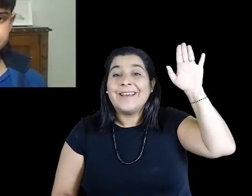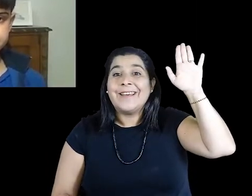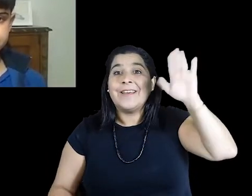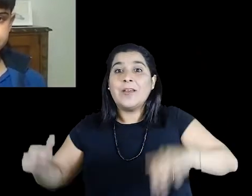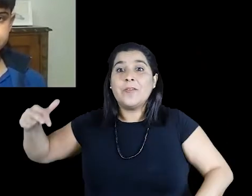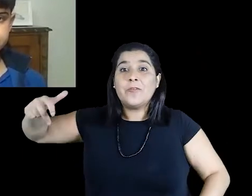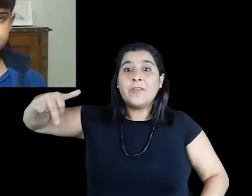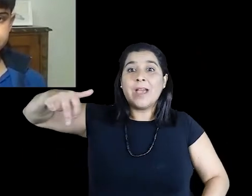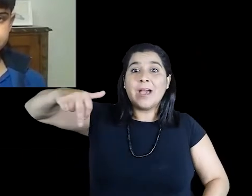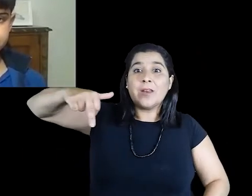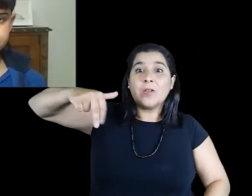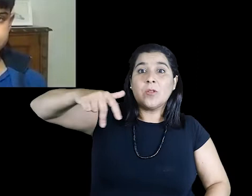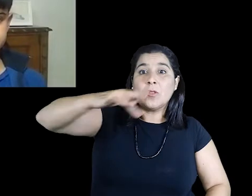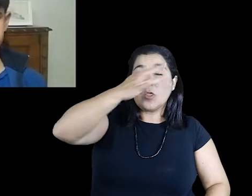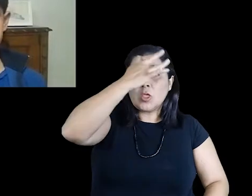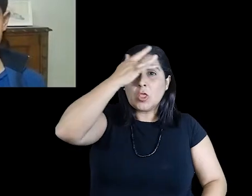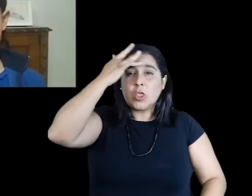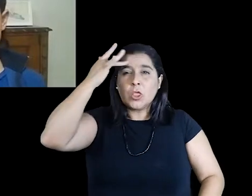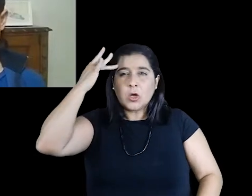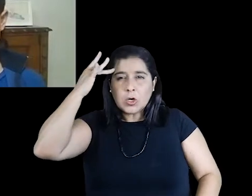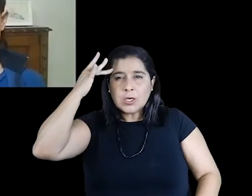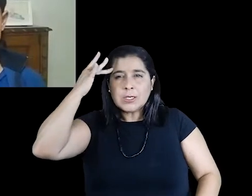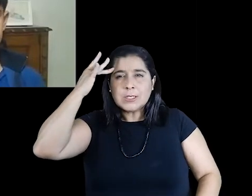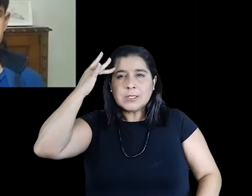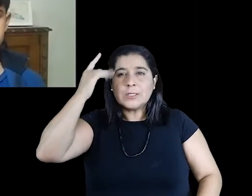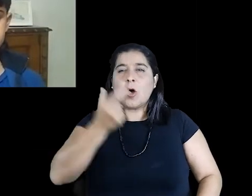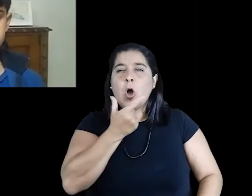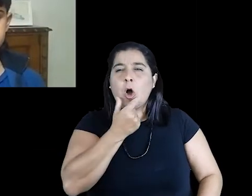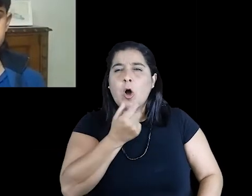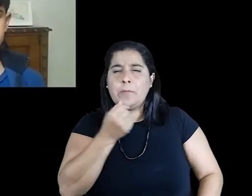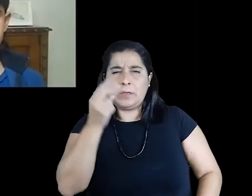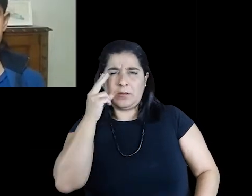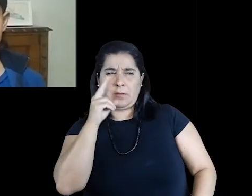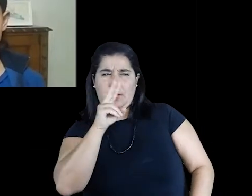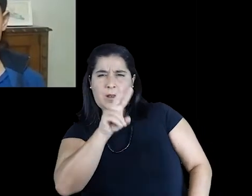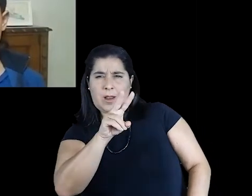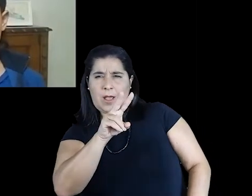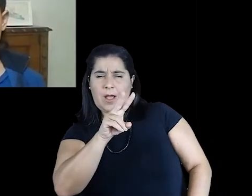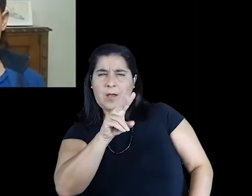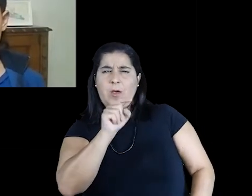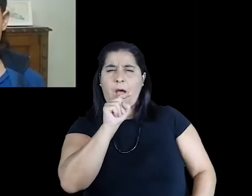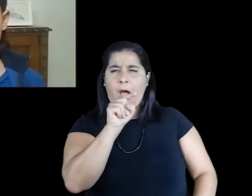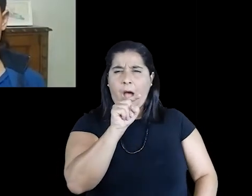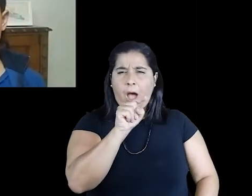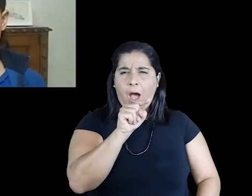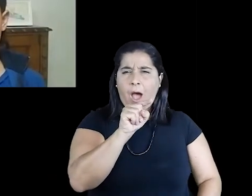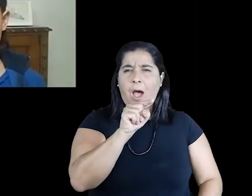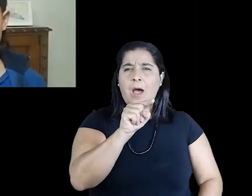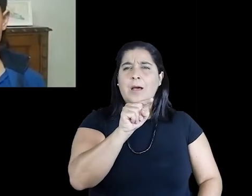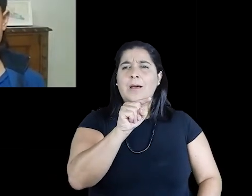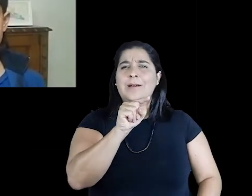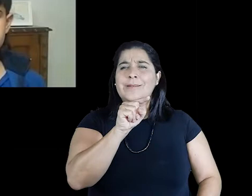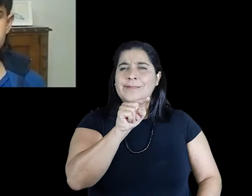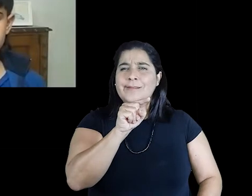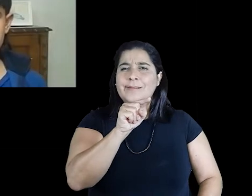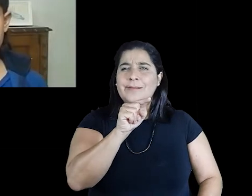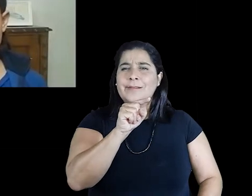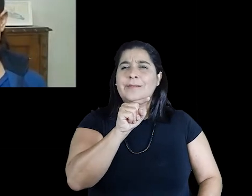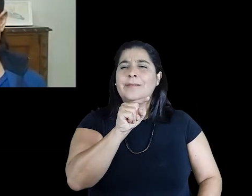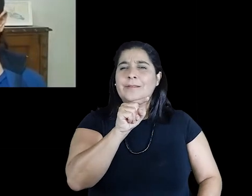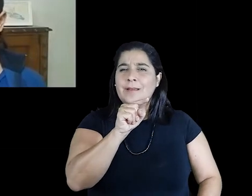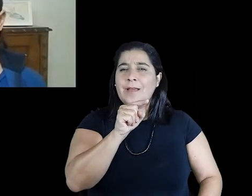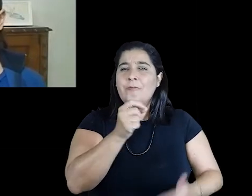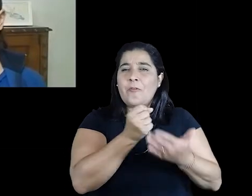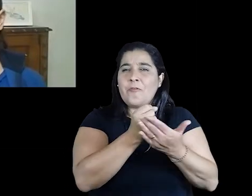Vieram dois viajantes estranhos. Eles olharam e disseram assim, a gente vai vender